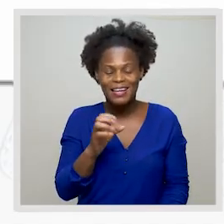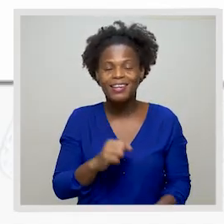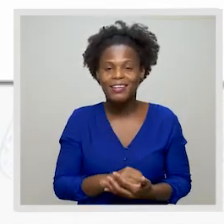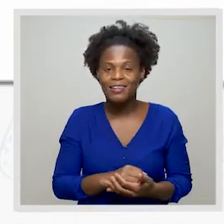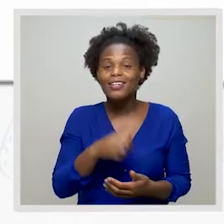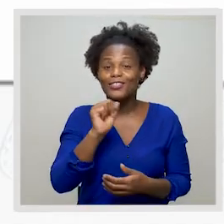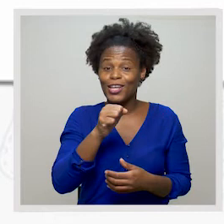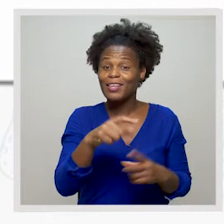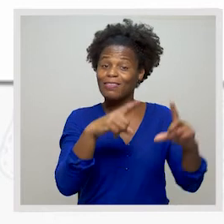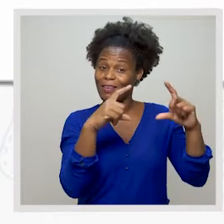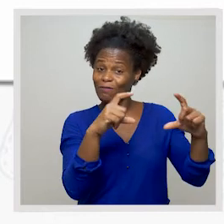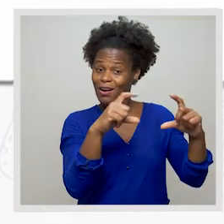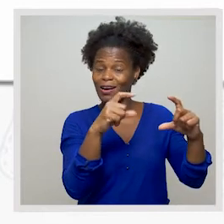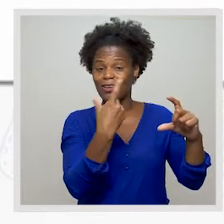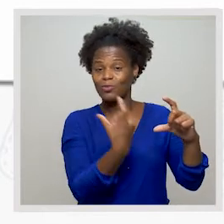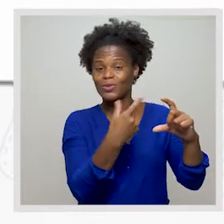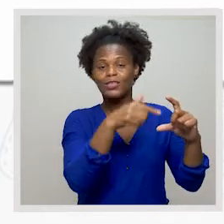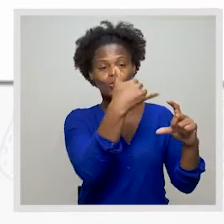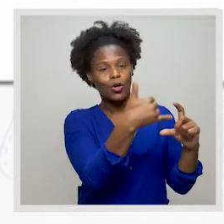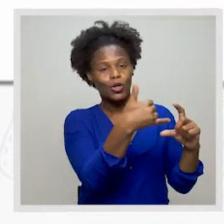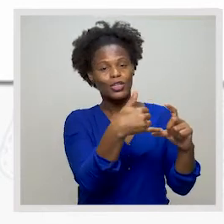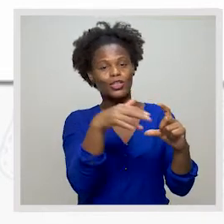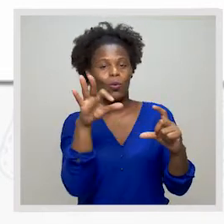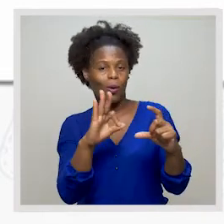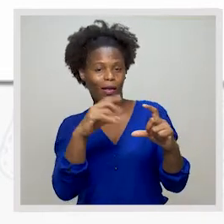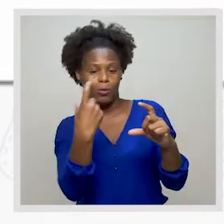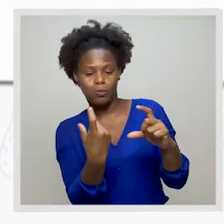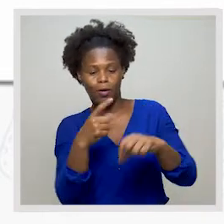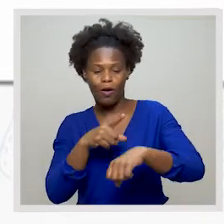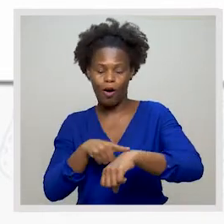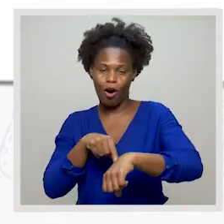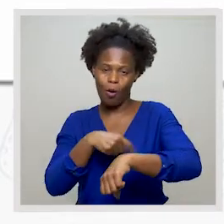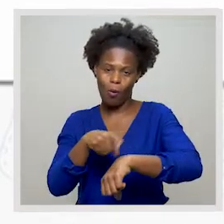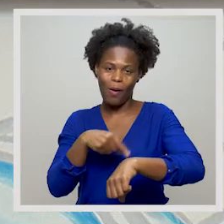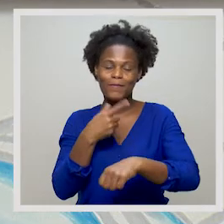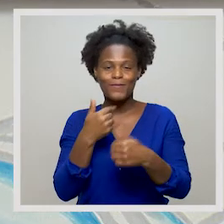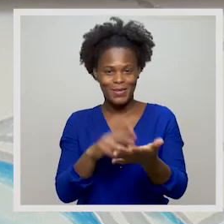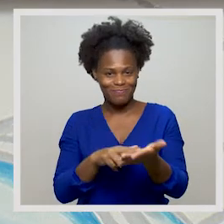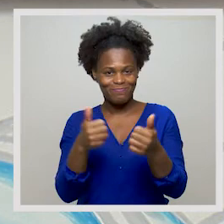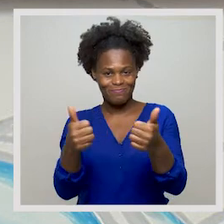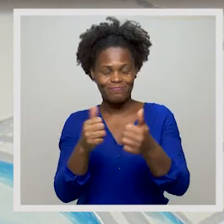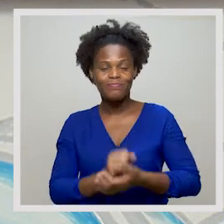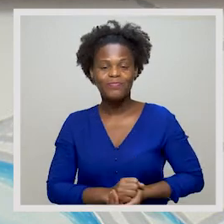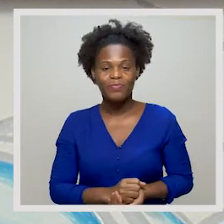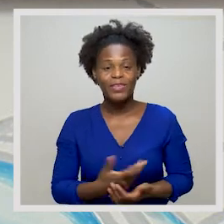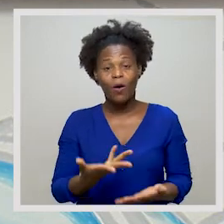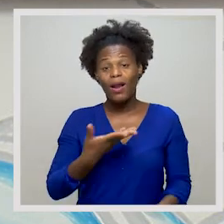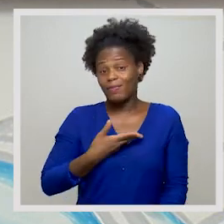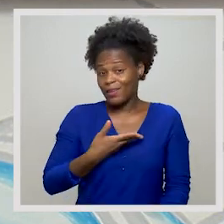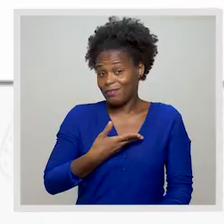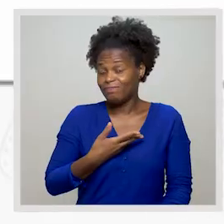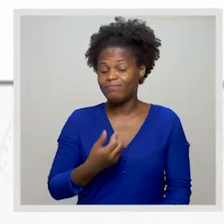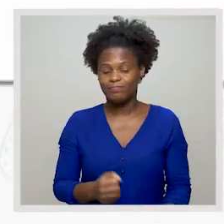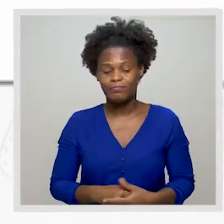Isso, no intervalo entre 2 e 4 horas. Correto. A linha